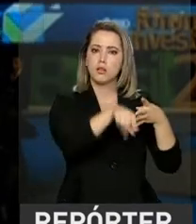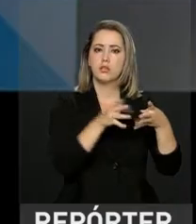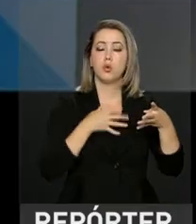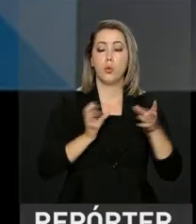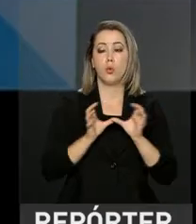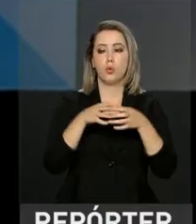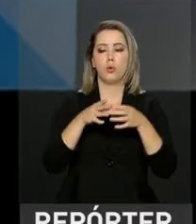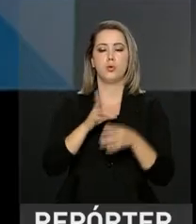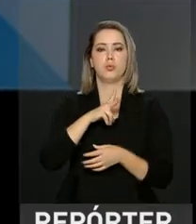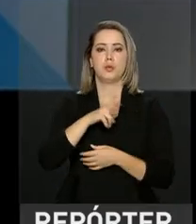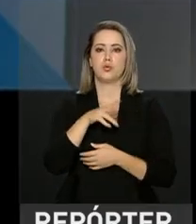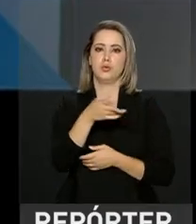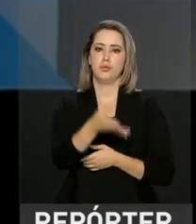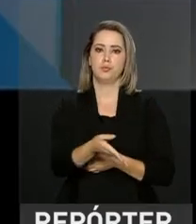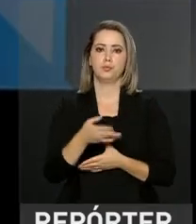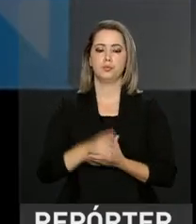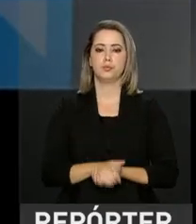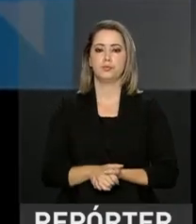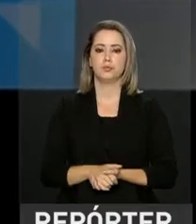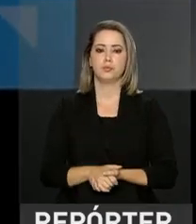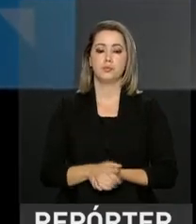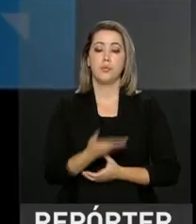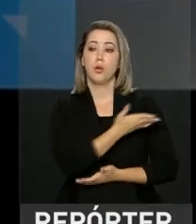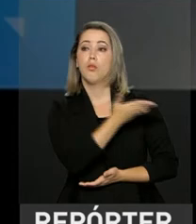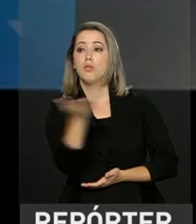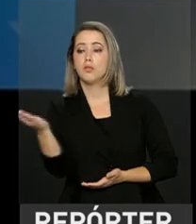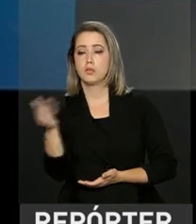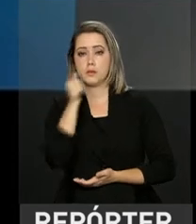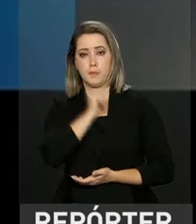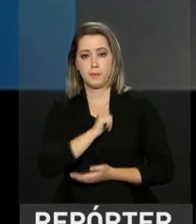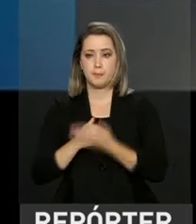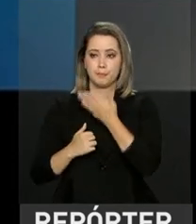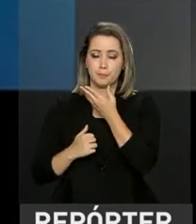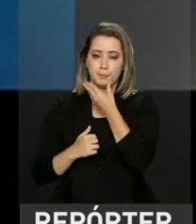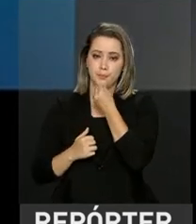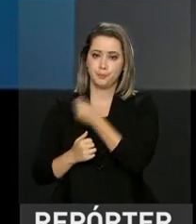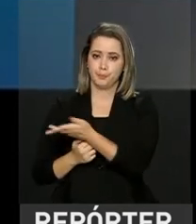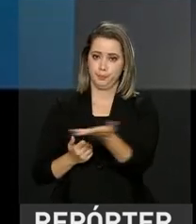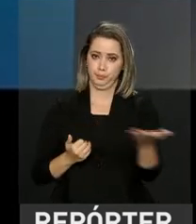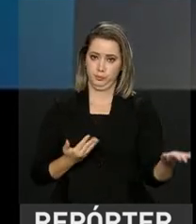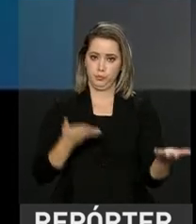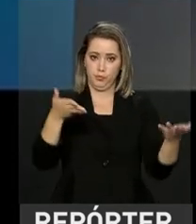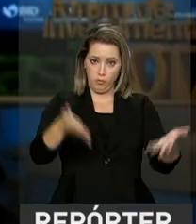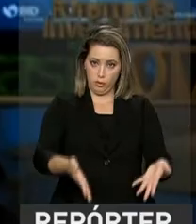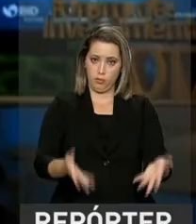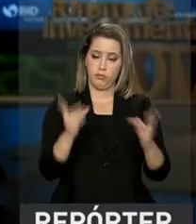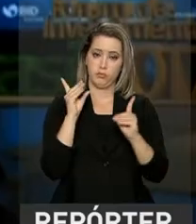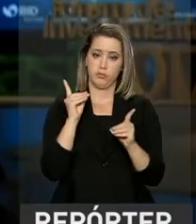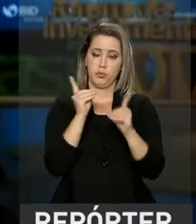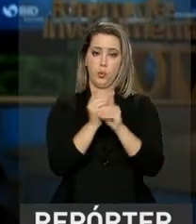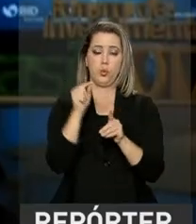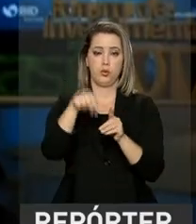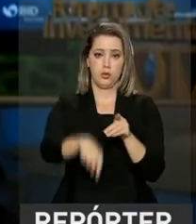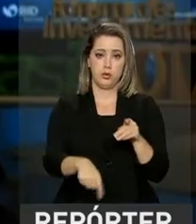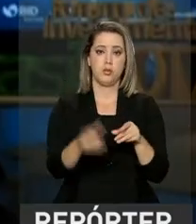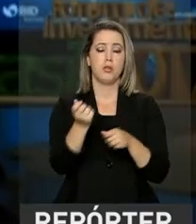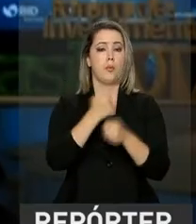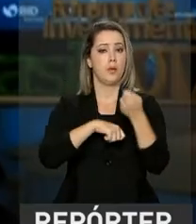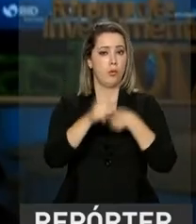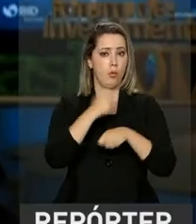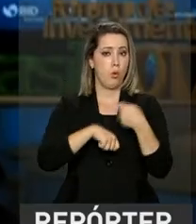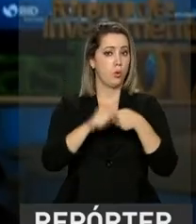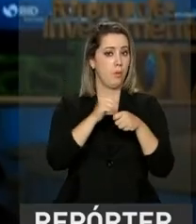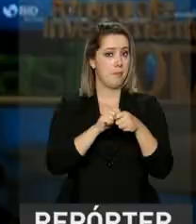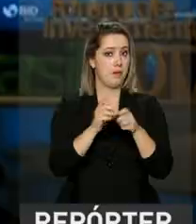as senhoras e os senhores encontro aqui uma economia que